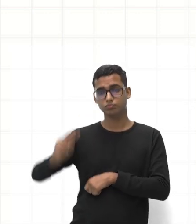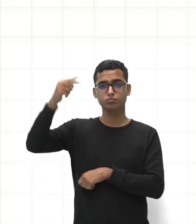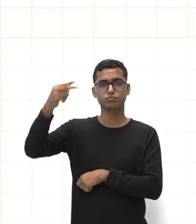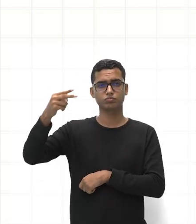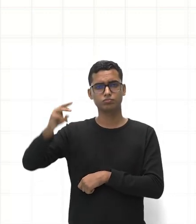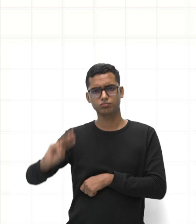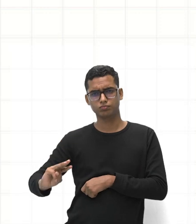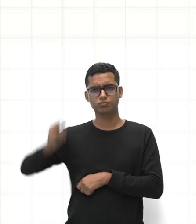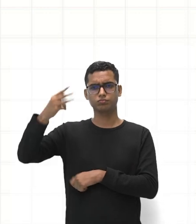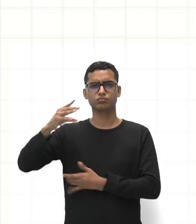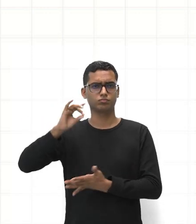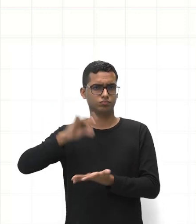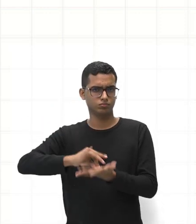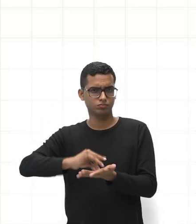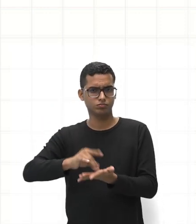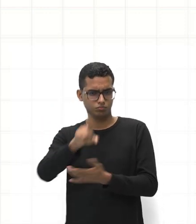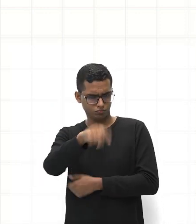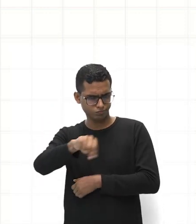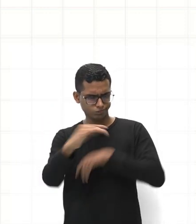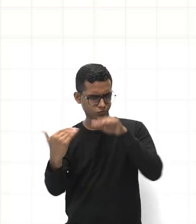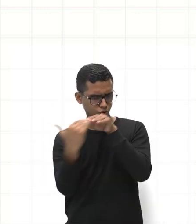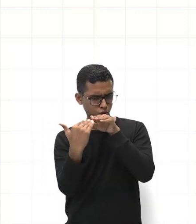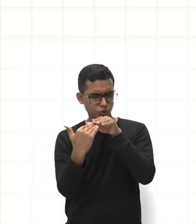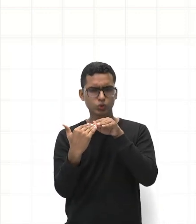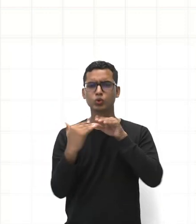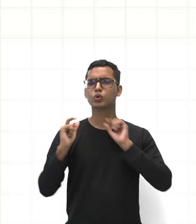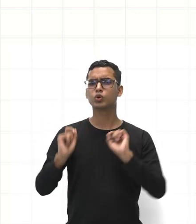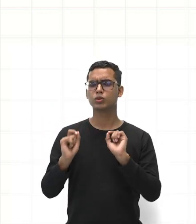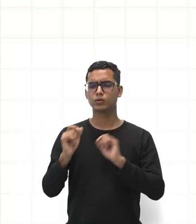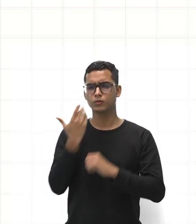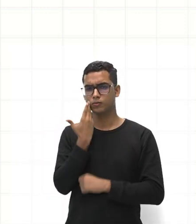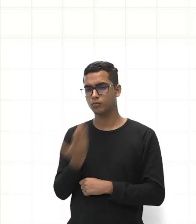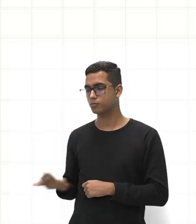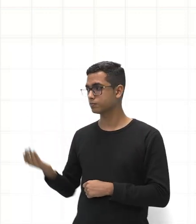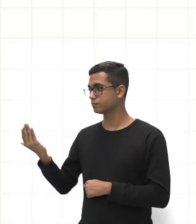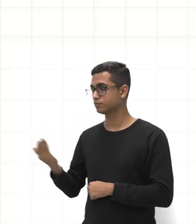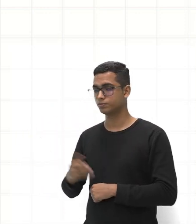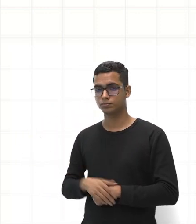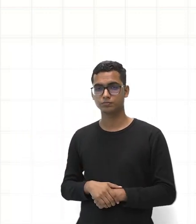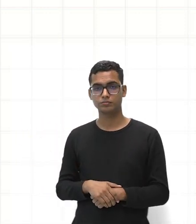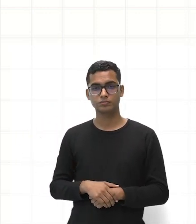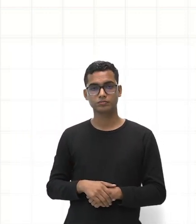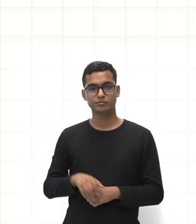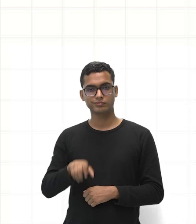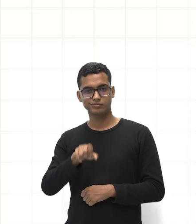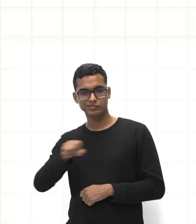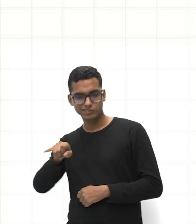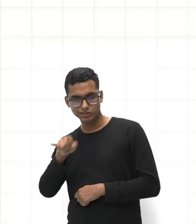que o próximo quadrado vai ter que ter 9.